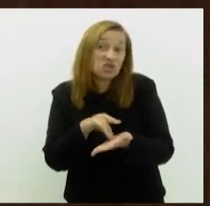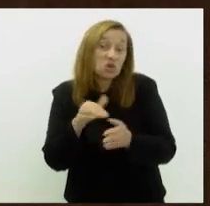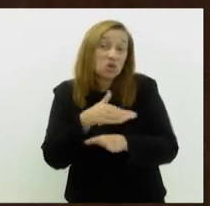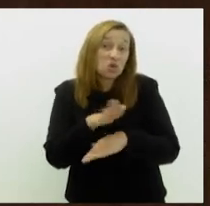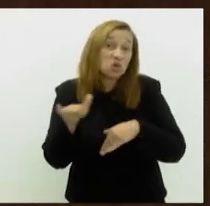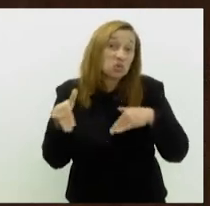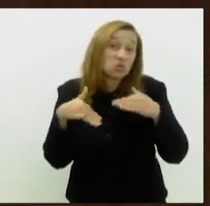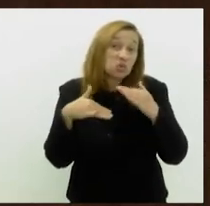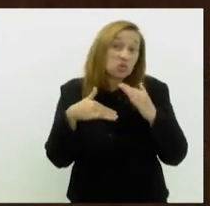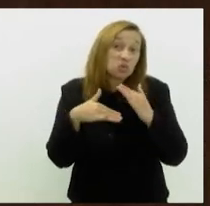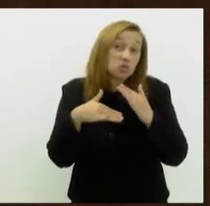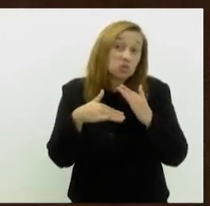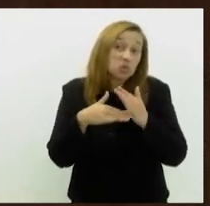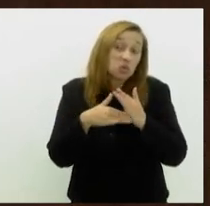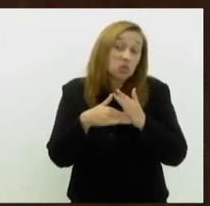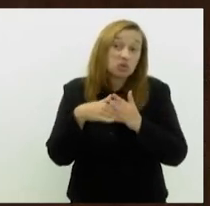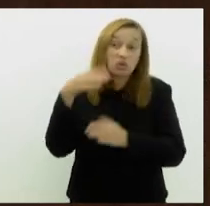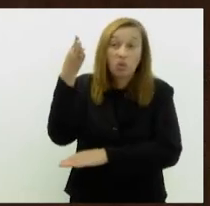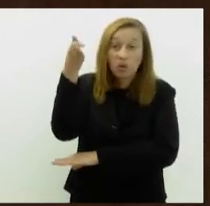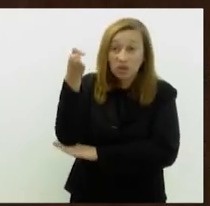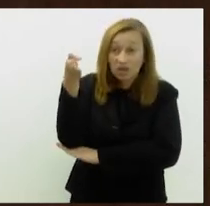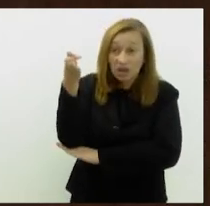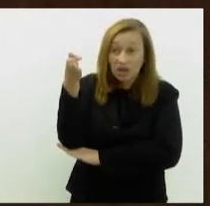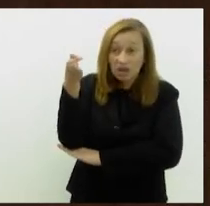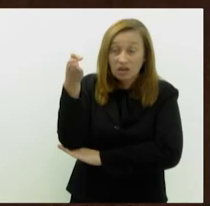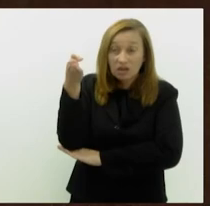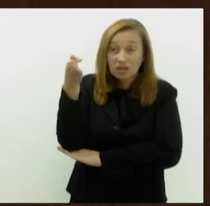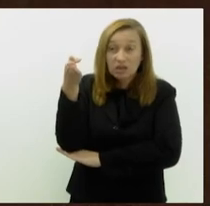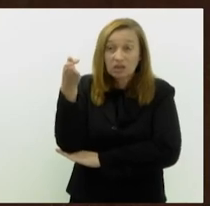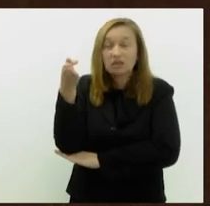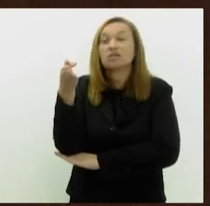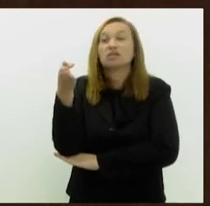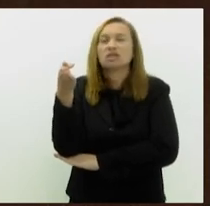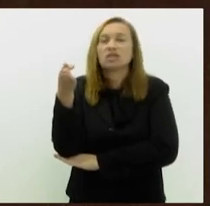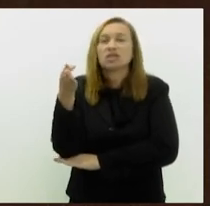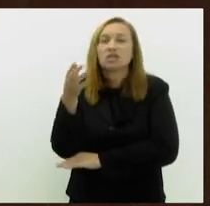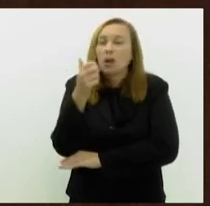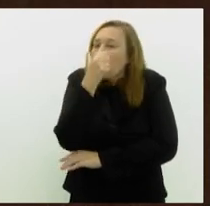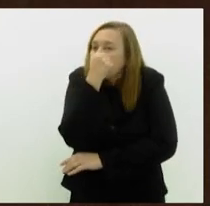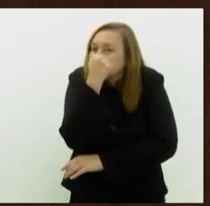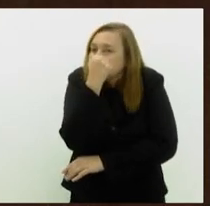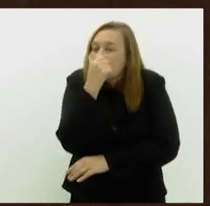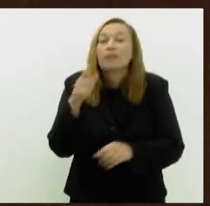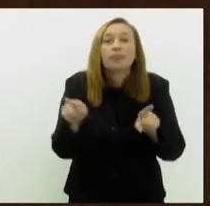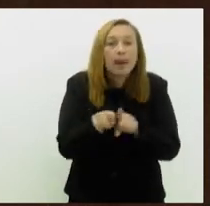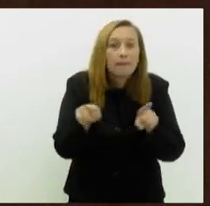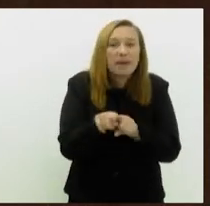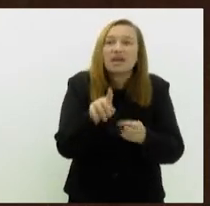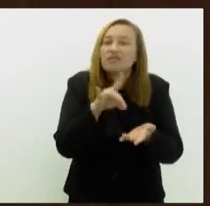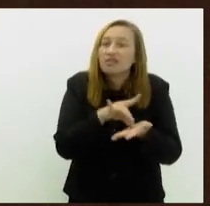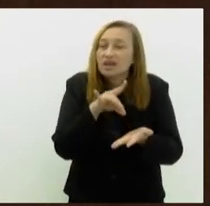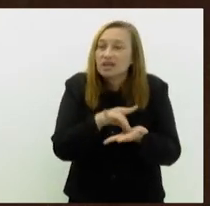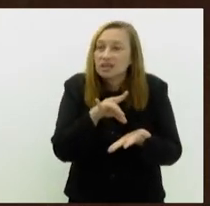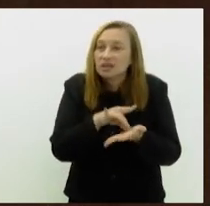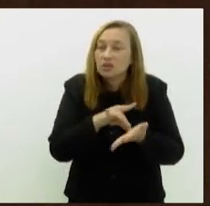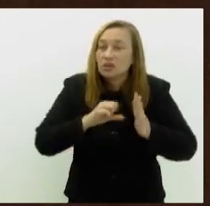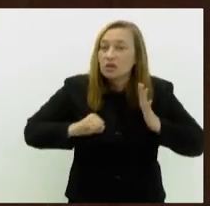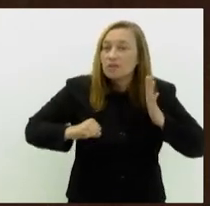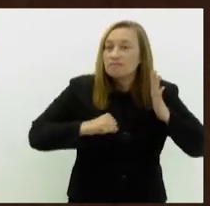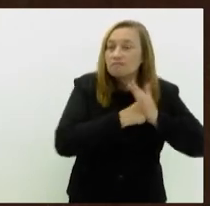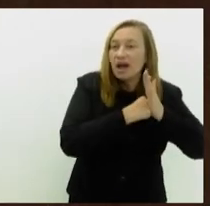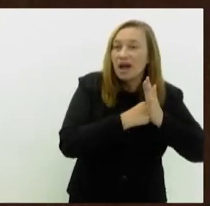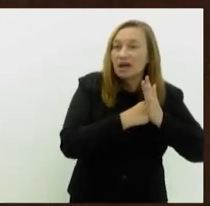todos a rede hoteleira aqui da capital estava lotada. Também é verdade que o impacto